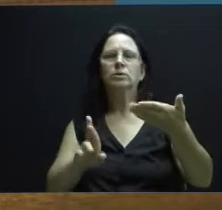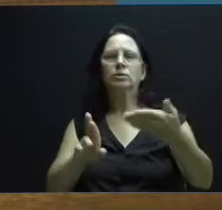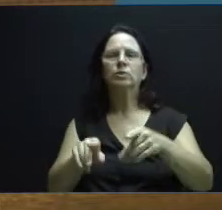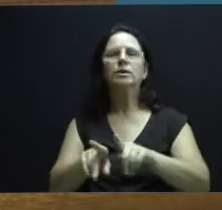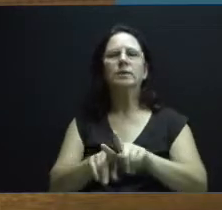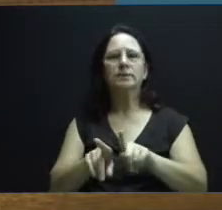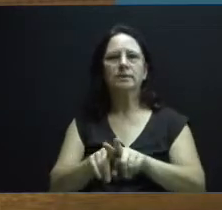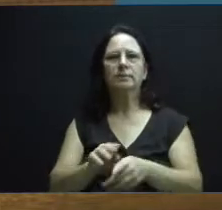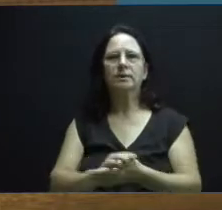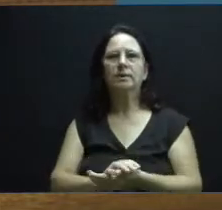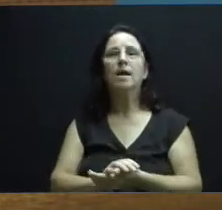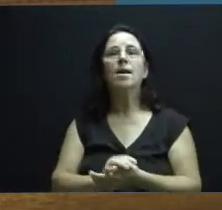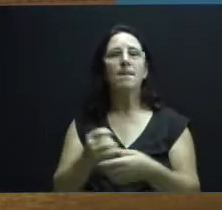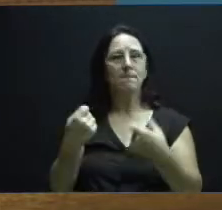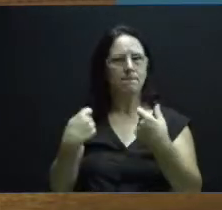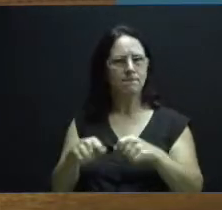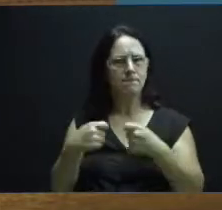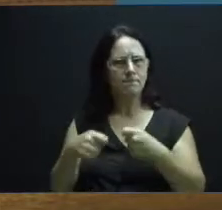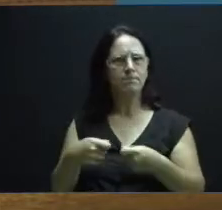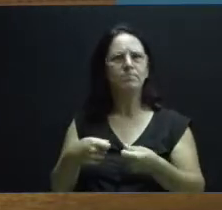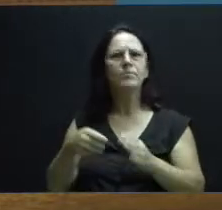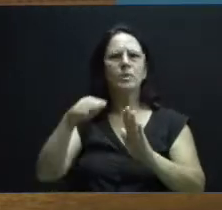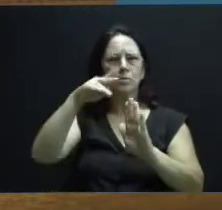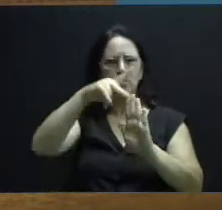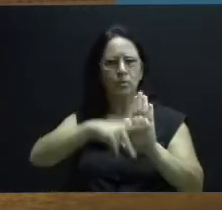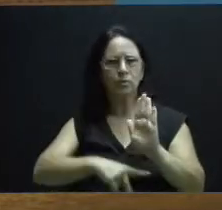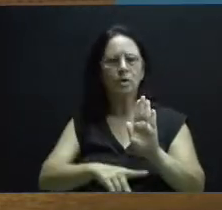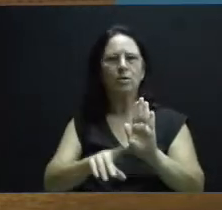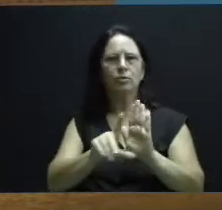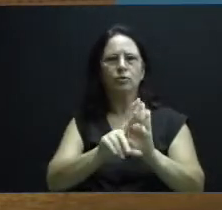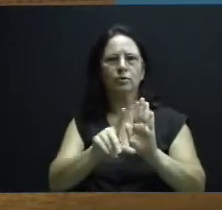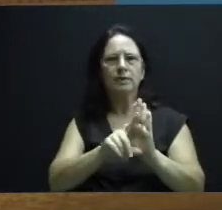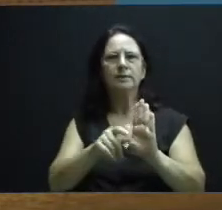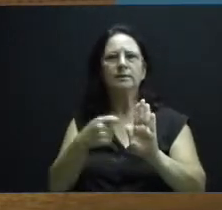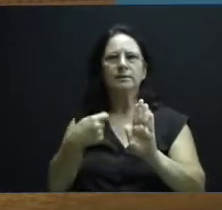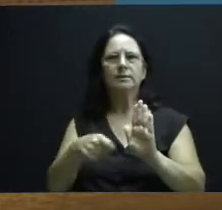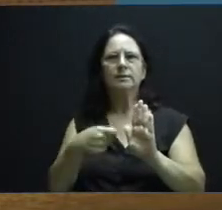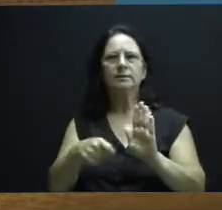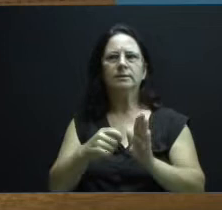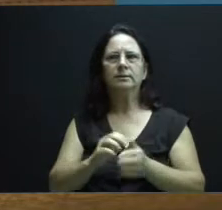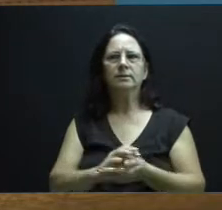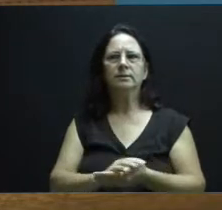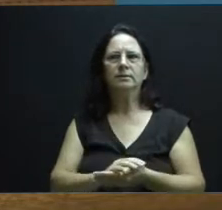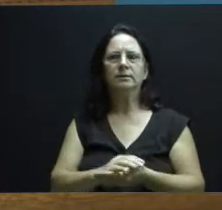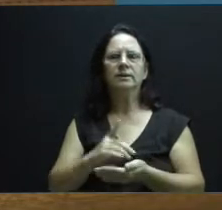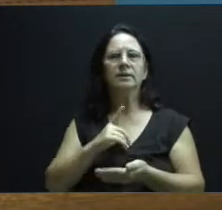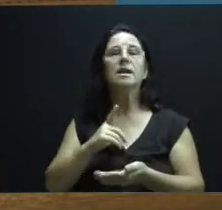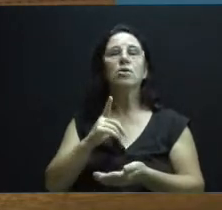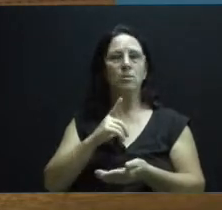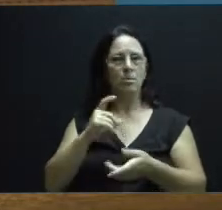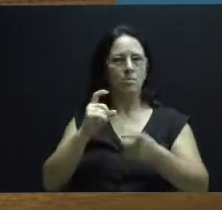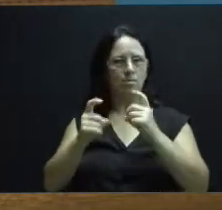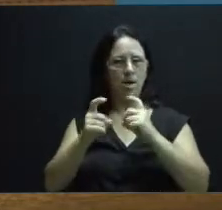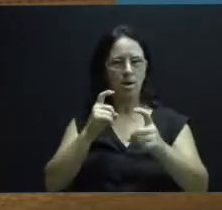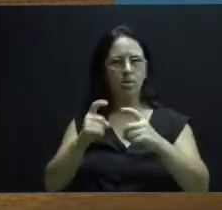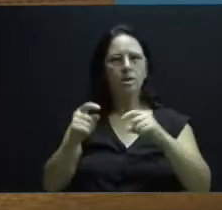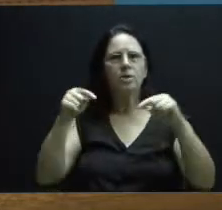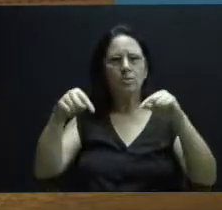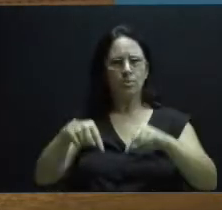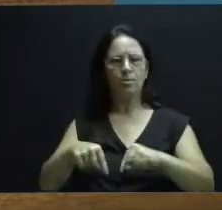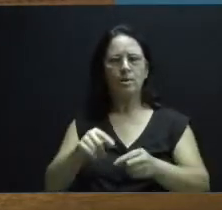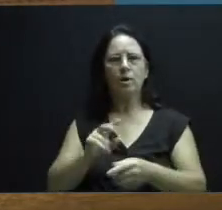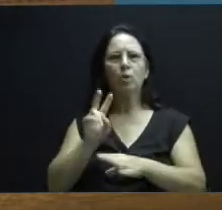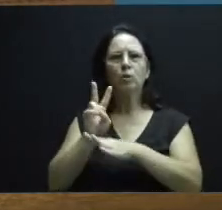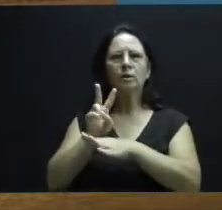aí a questão é necessário realmente vira o projeto de lei para nes e será necessariamente ter uma audiência pública aqui na casa para